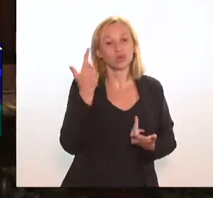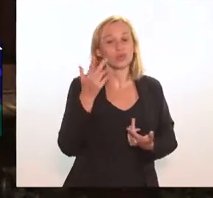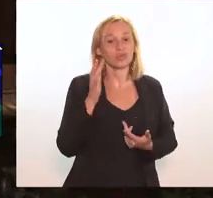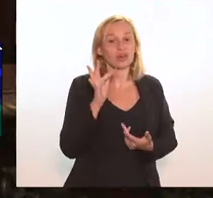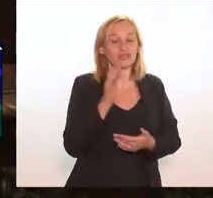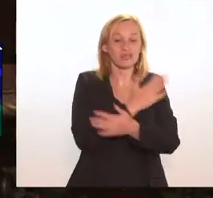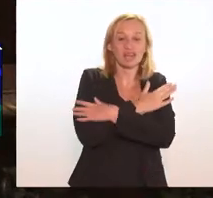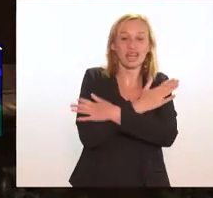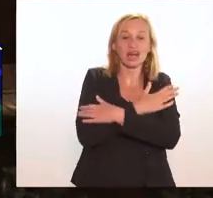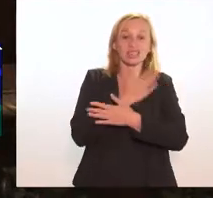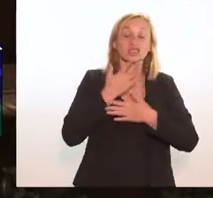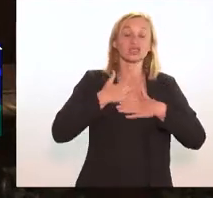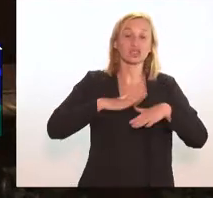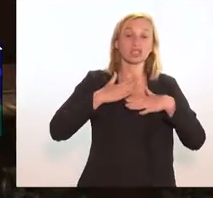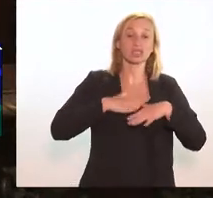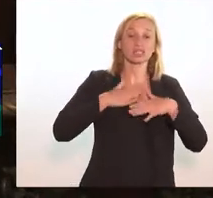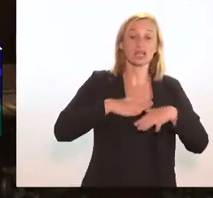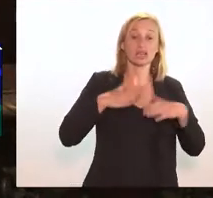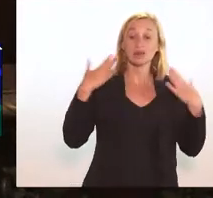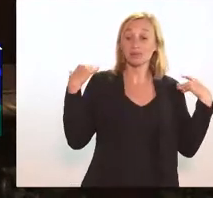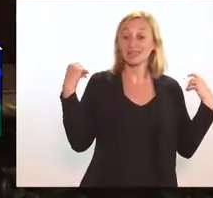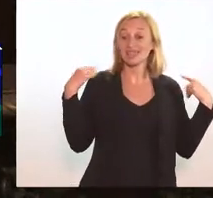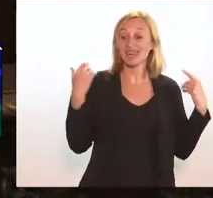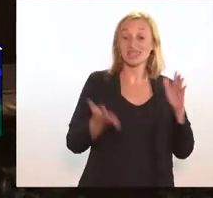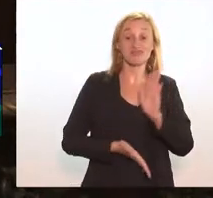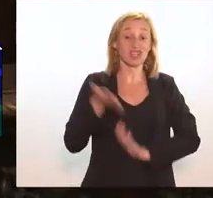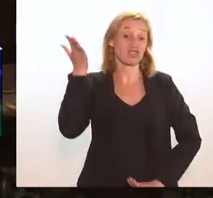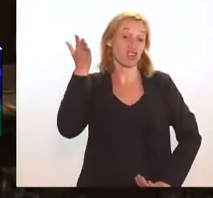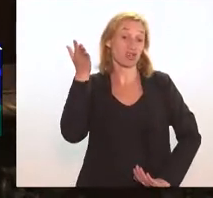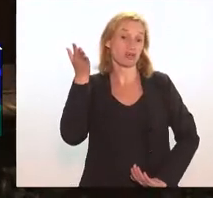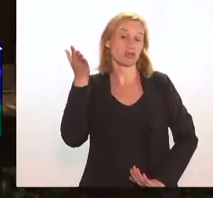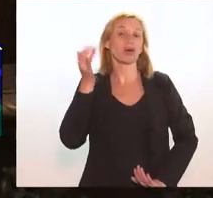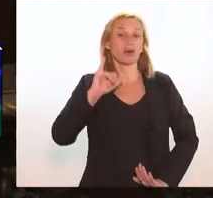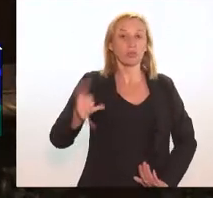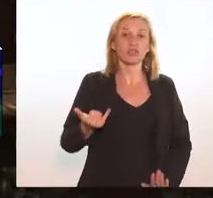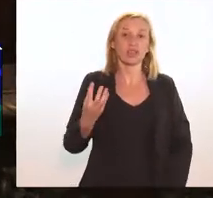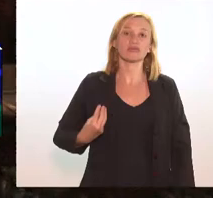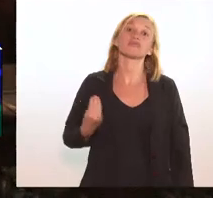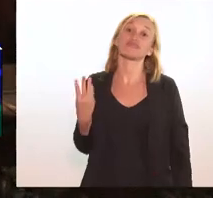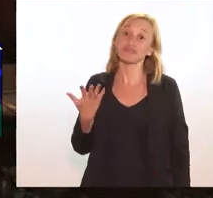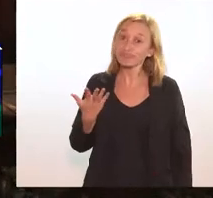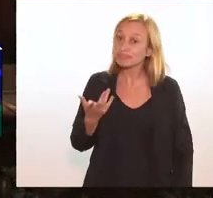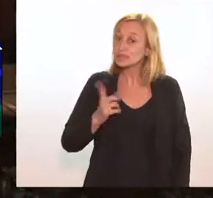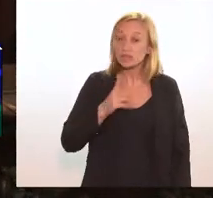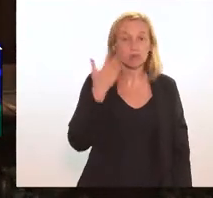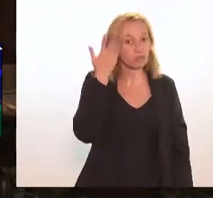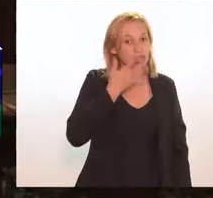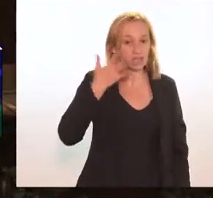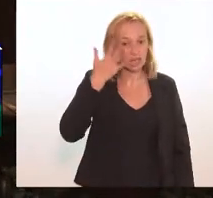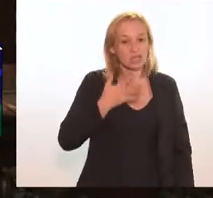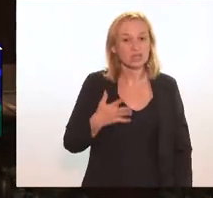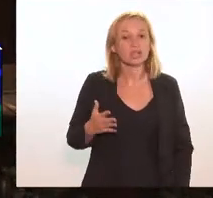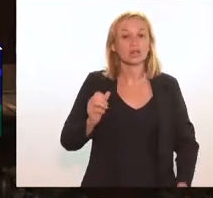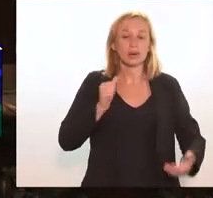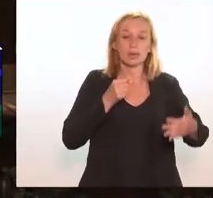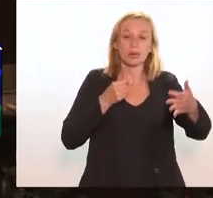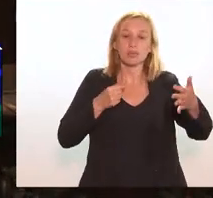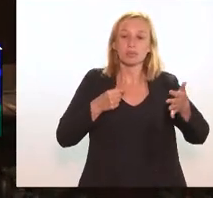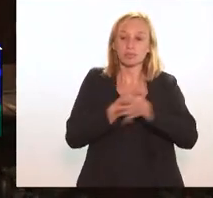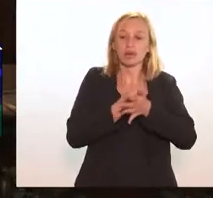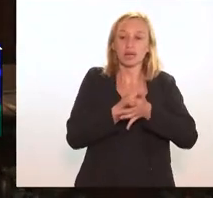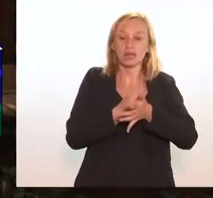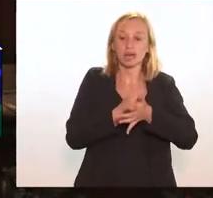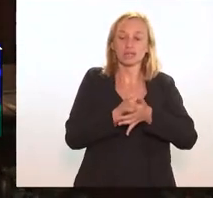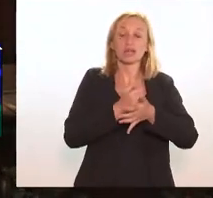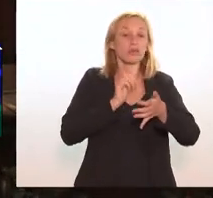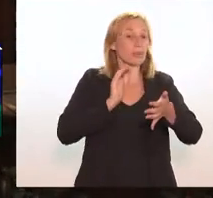tempo de descansar, de lazer, de passear, de viajar, de aproveitar a vida. E essa não é a mensagem, é um bloqueio sanitário, é